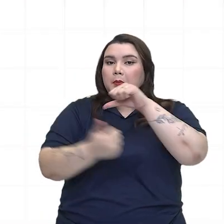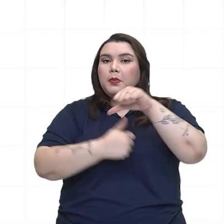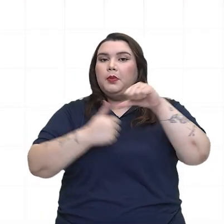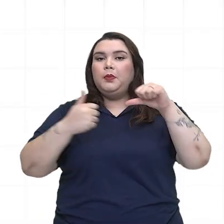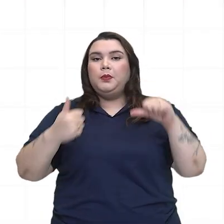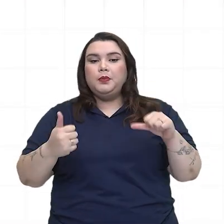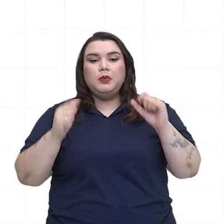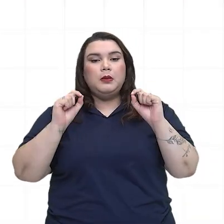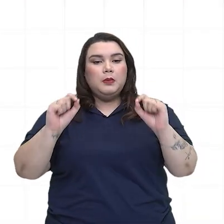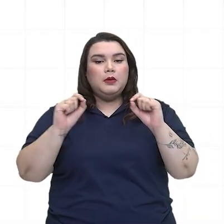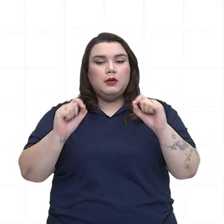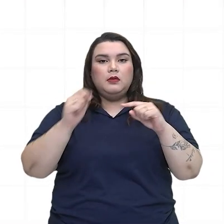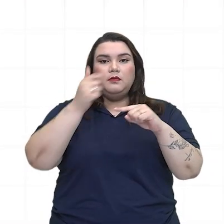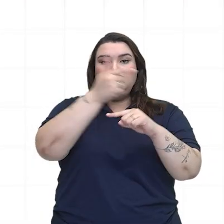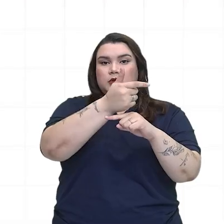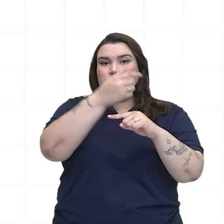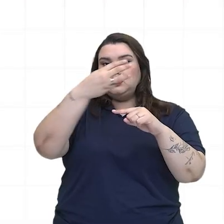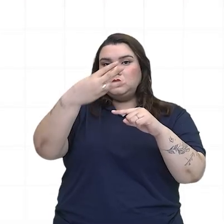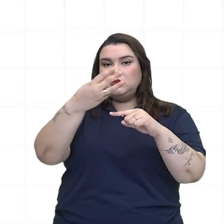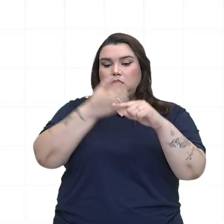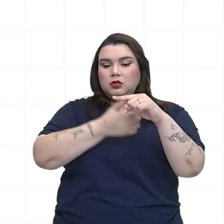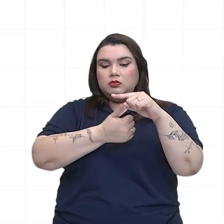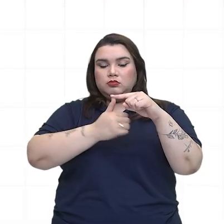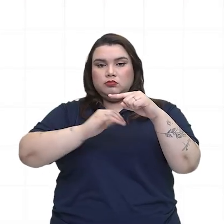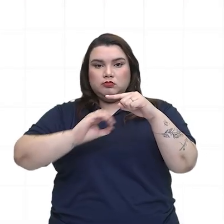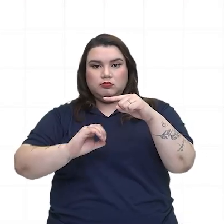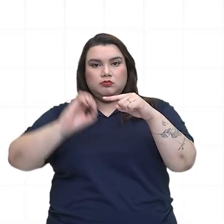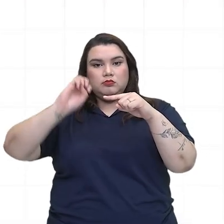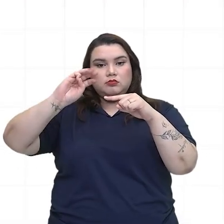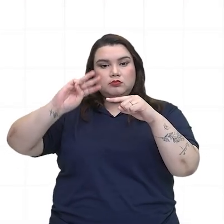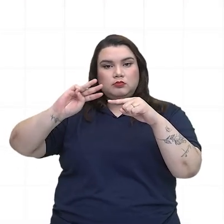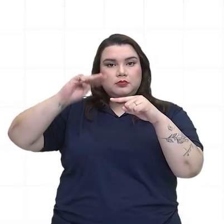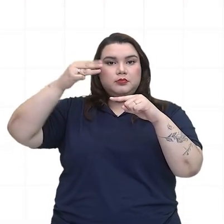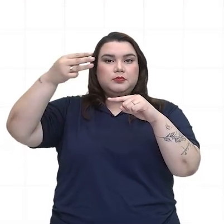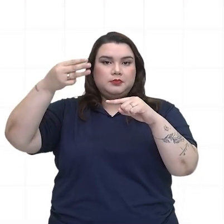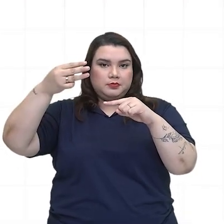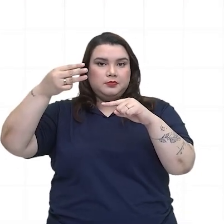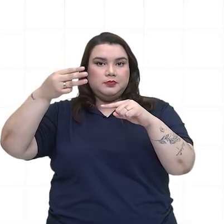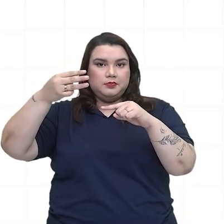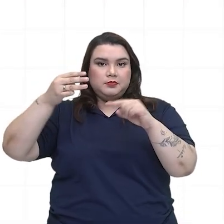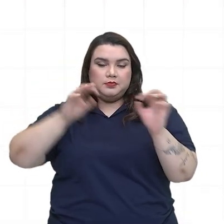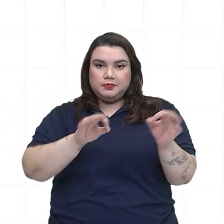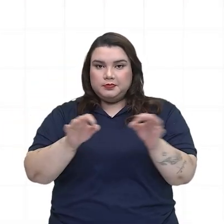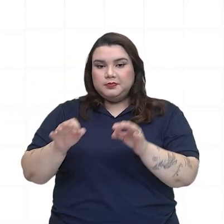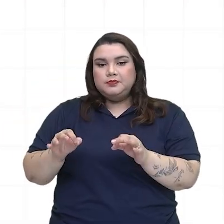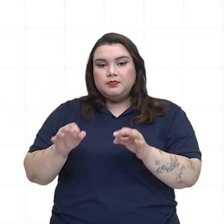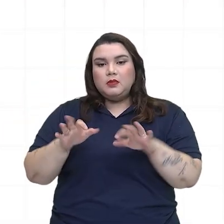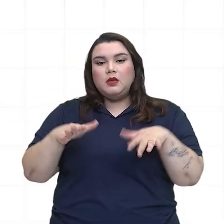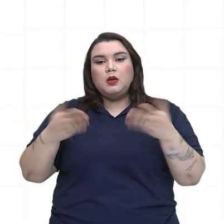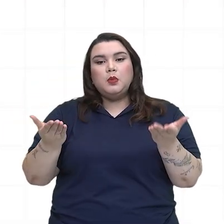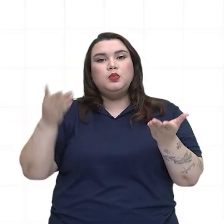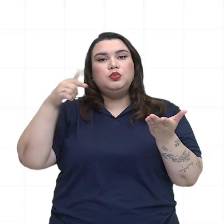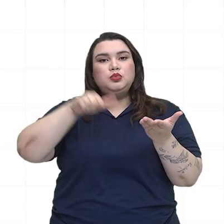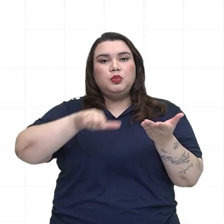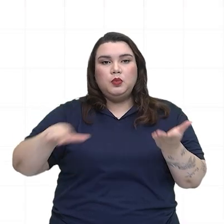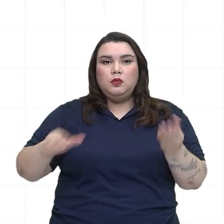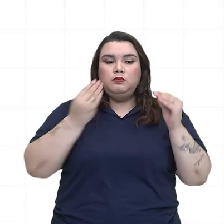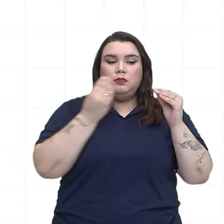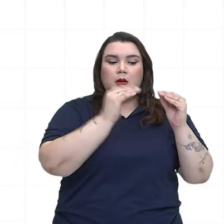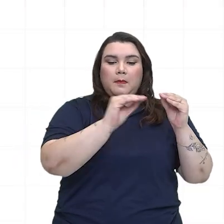ter quem? 23 sobre 10 elevado a 3. E, novamente, vamos aplicar a